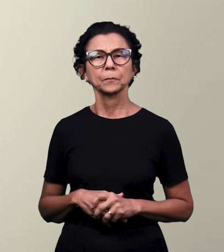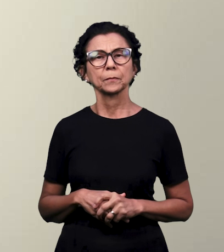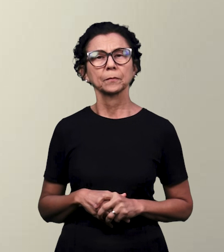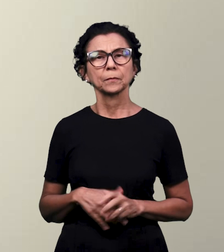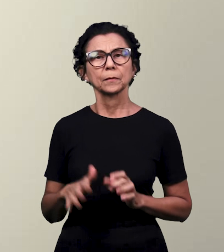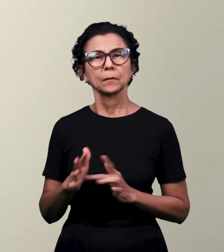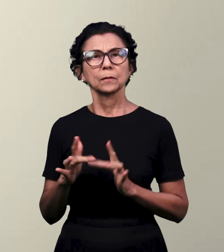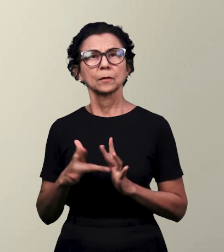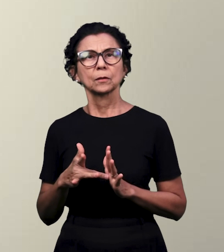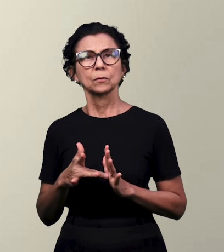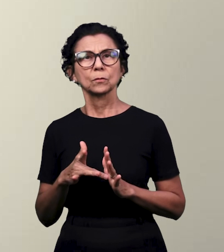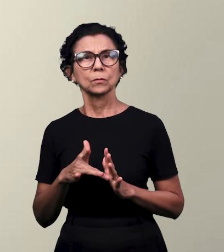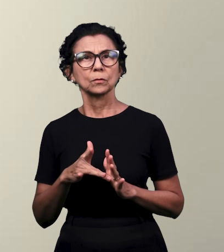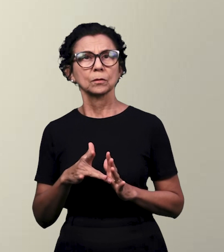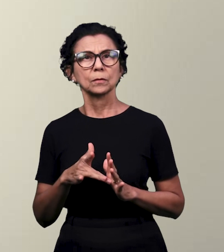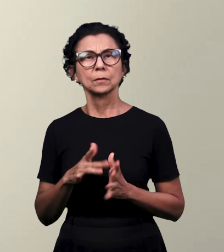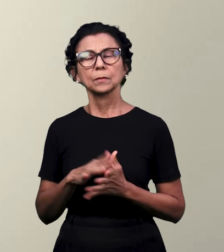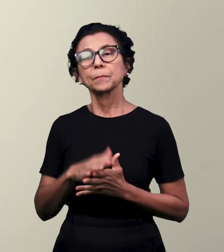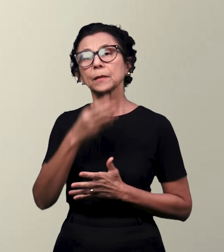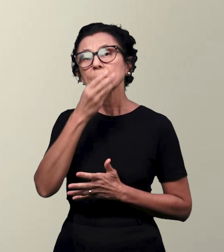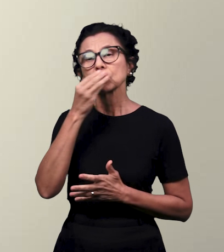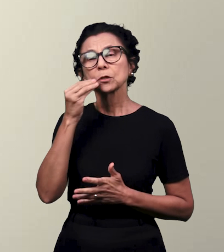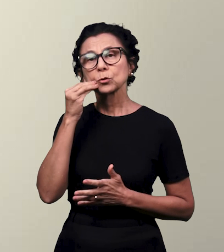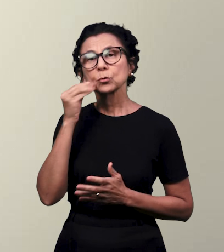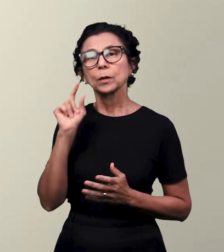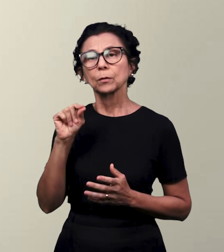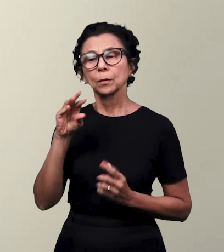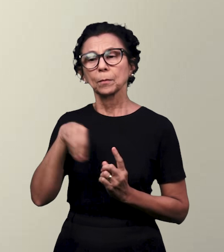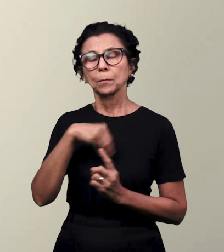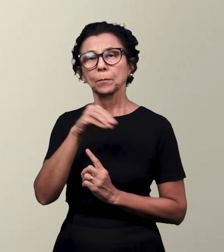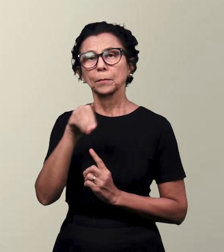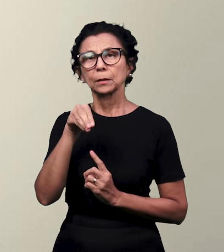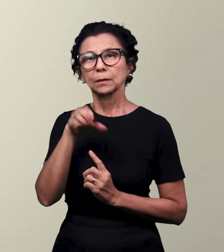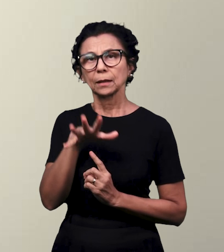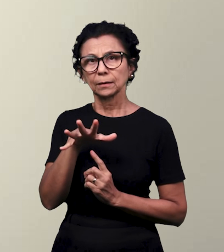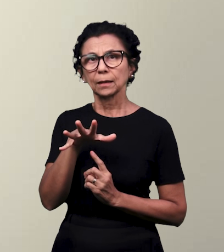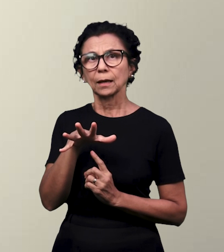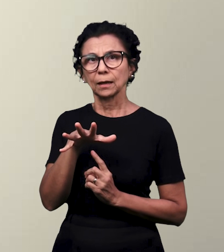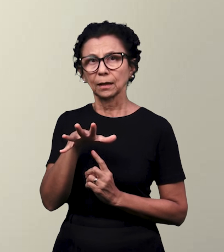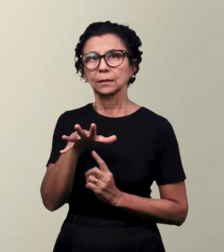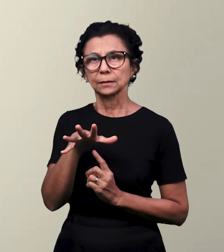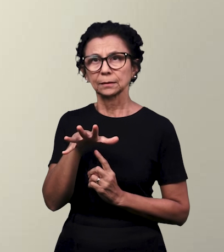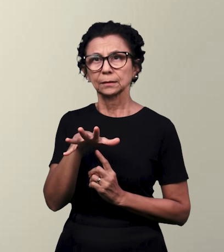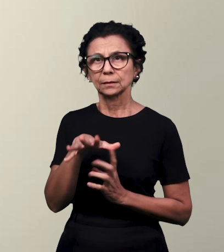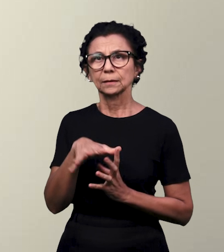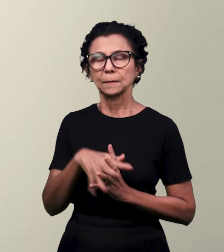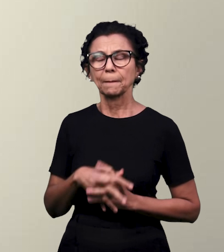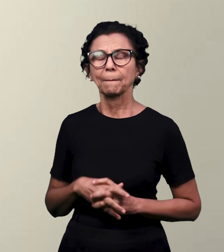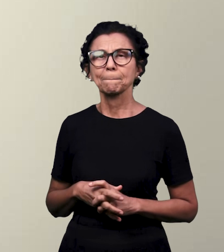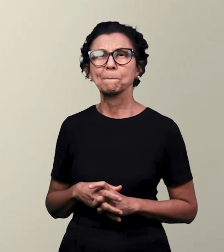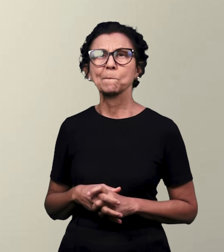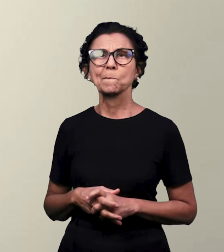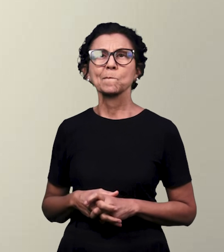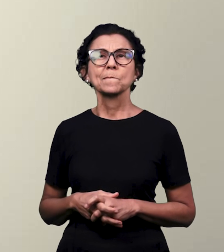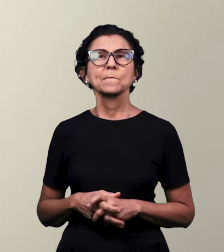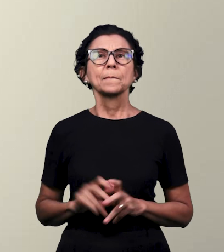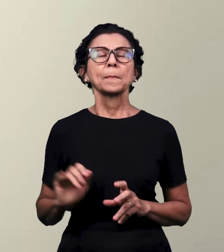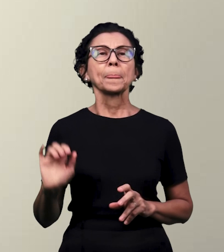Lucas, que o jejum era um recurso da graça. Dias virão, porém, que o esposo lhe será tirado. Então, naqueles